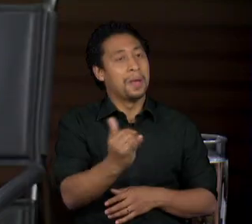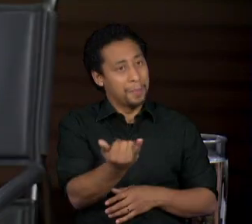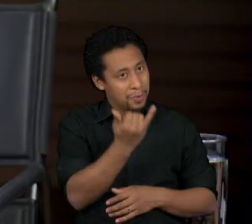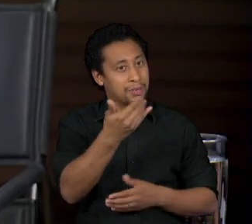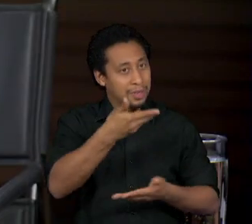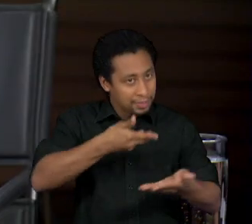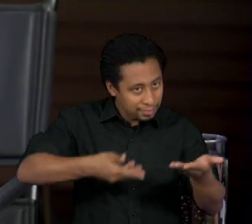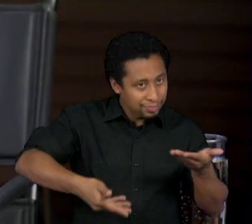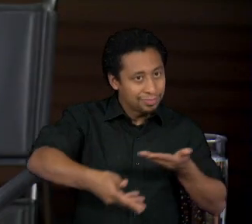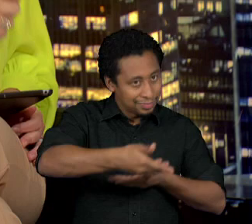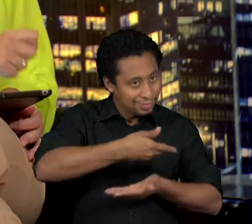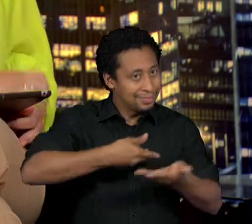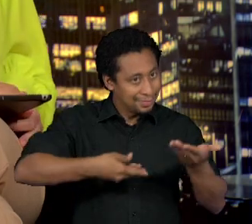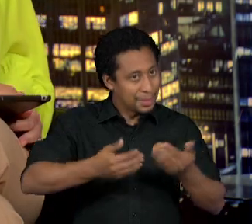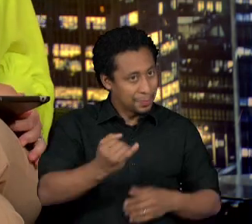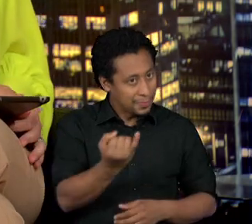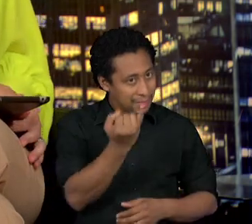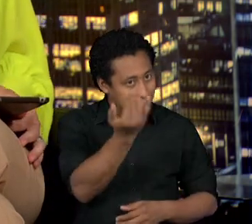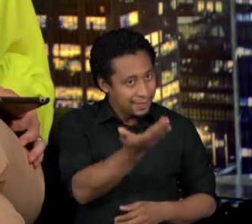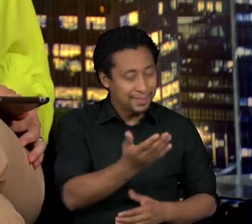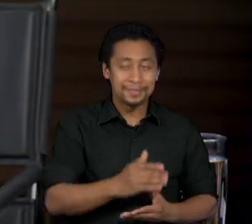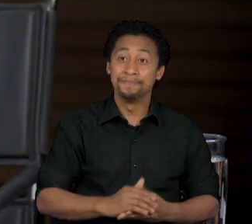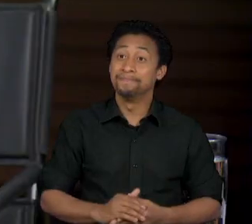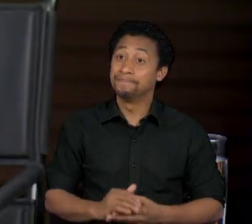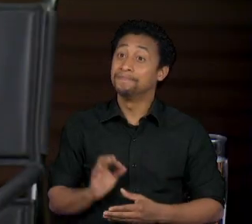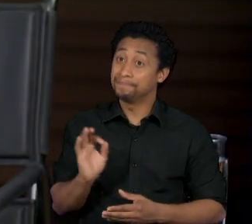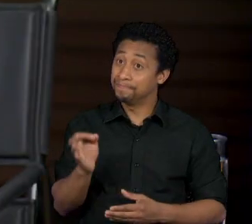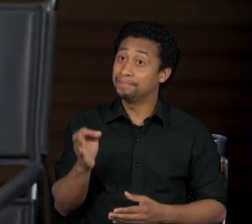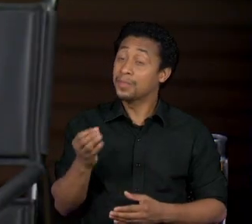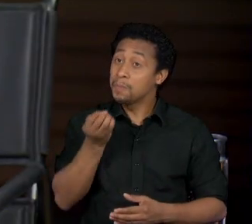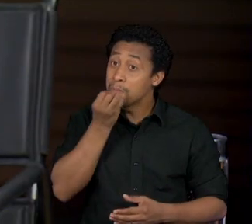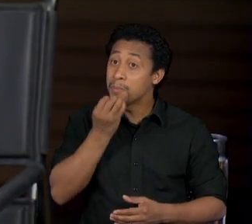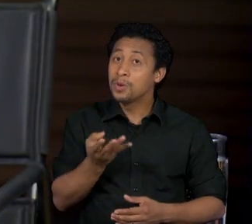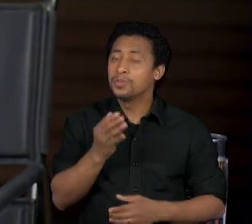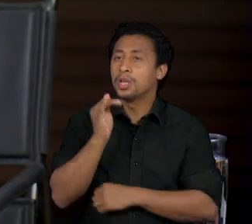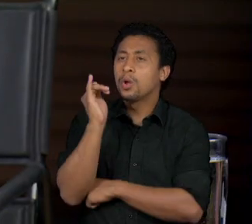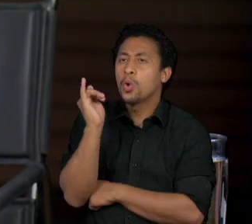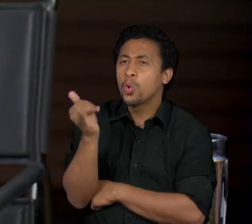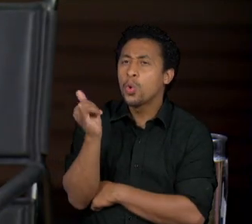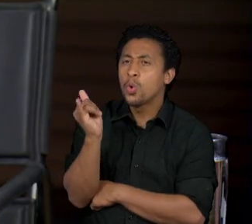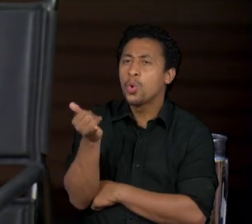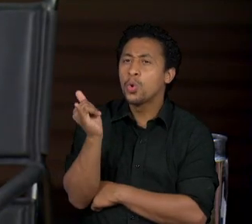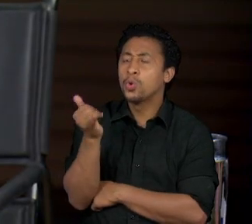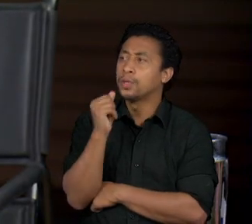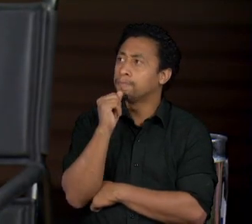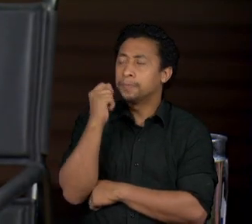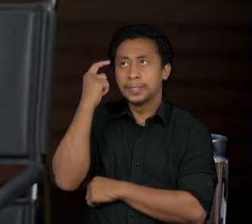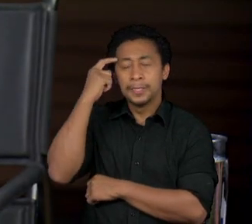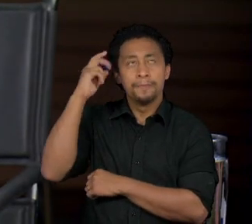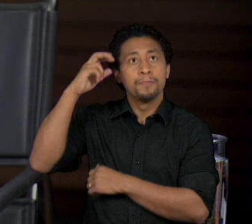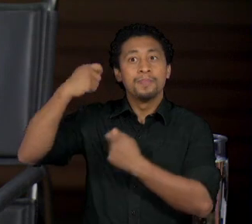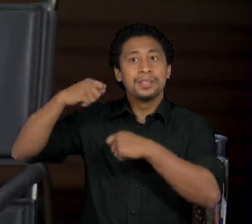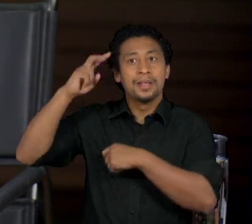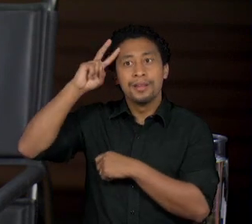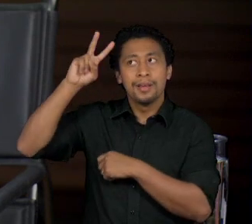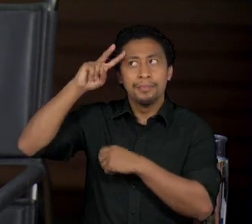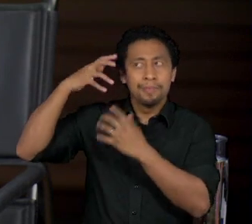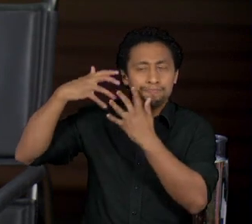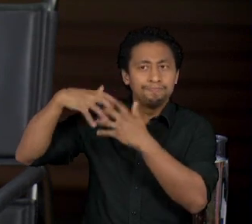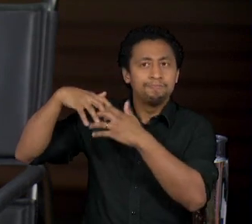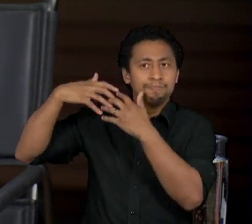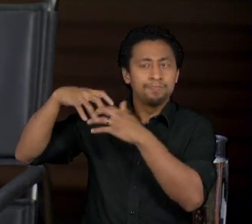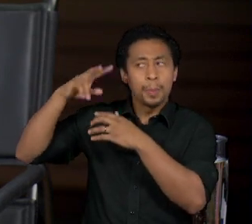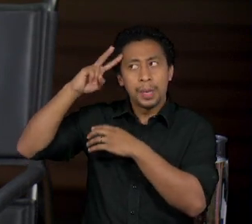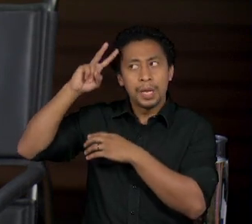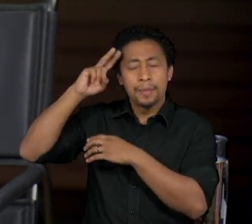Exatamente. Da socialização para essa e quando memória você também é conta importante. alguma coisa, Andresa, você sabe que você está ativando outras áreas, porque você tem